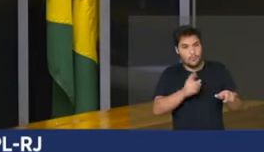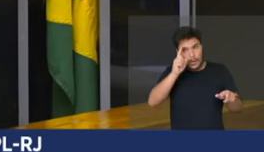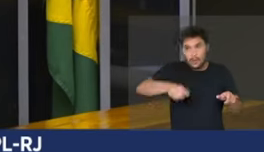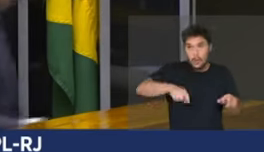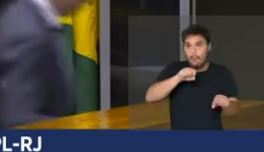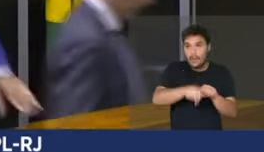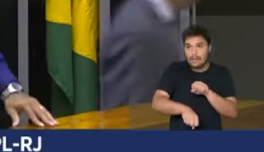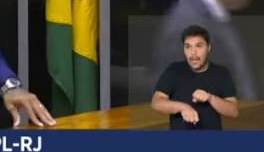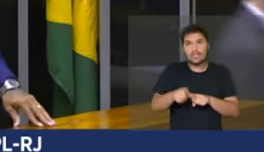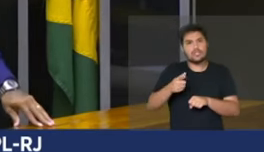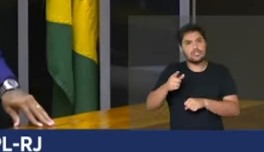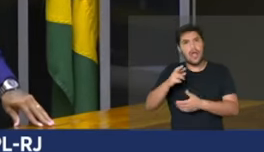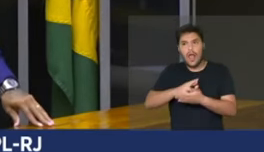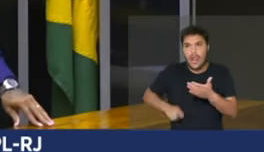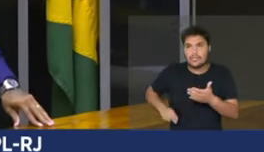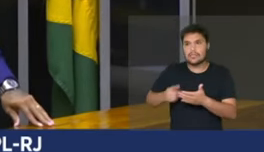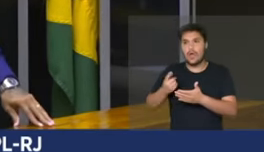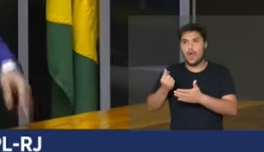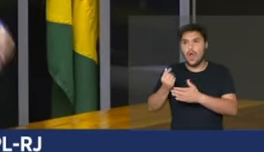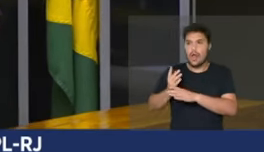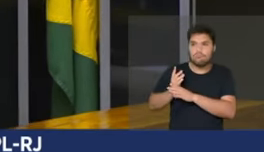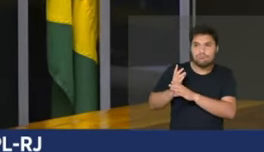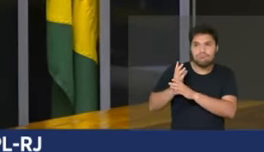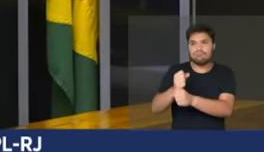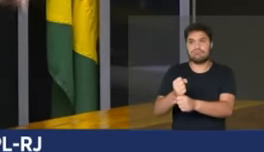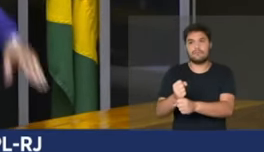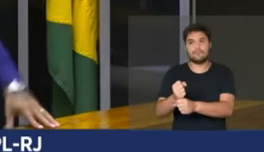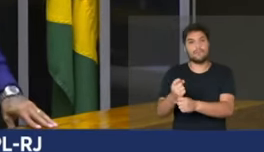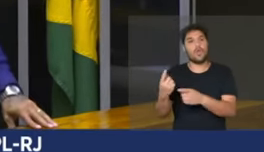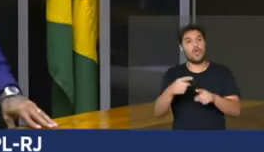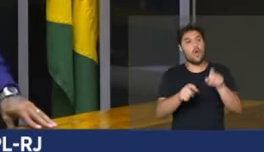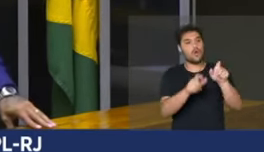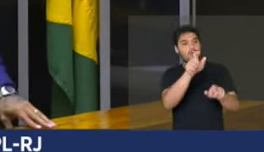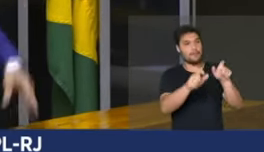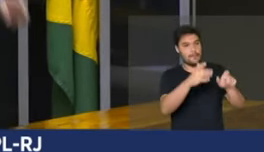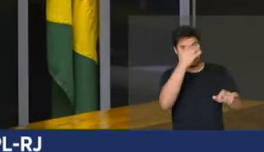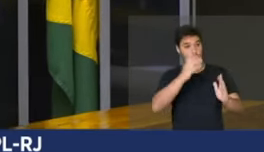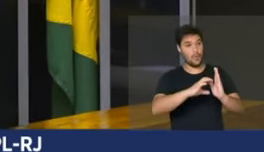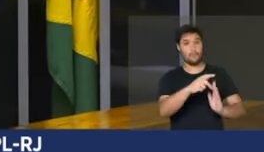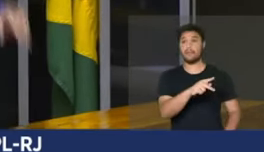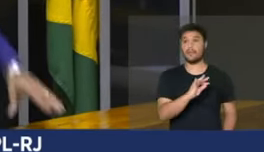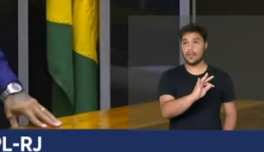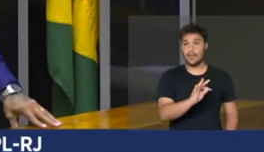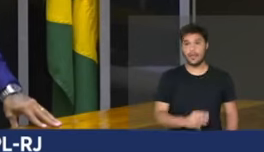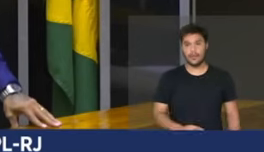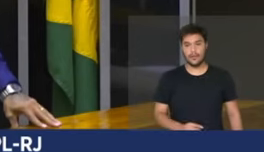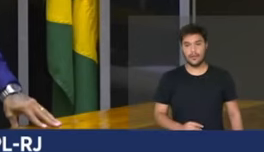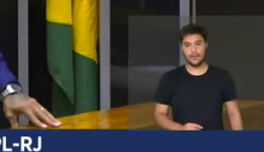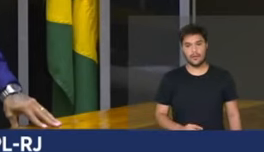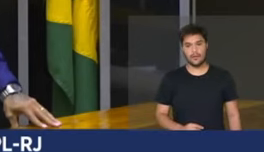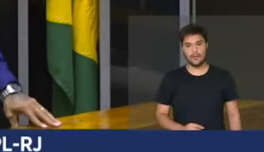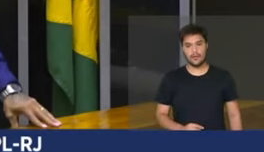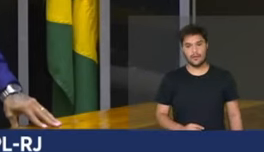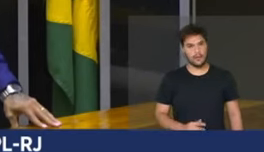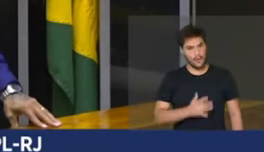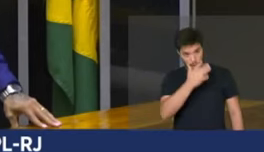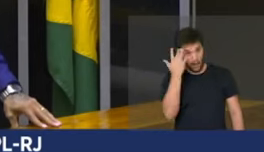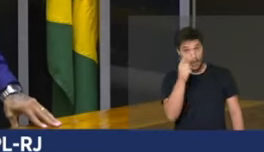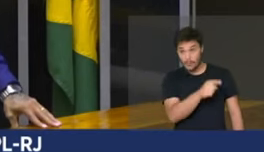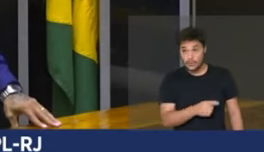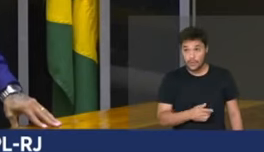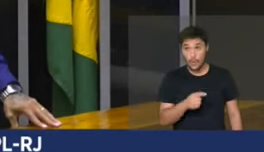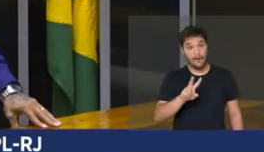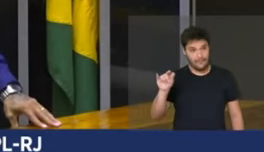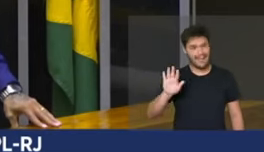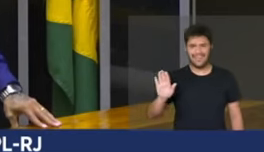um dossiê contra os seus algozes petistas, sendo uma pessoa que possa se